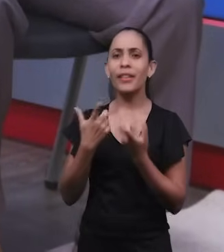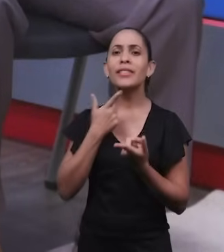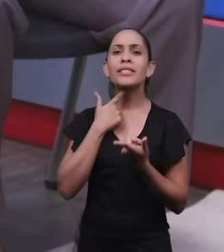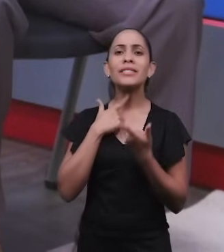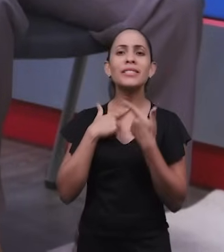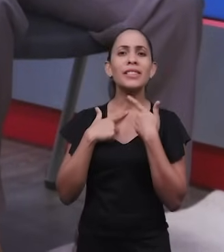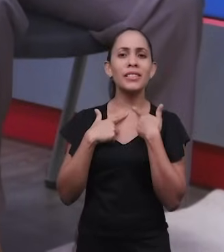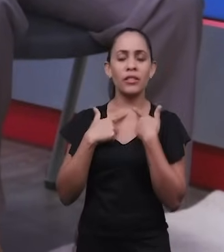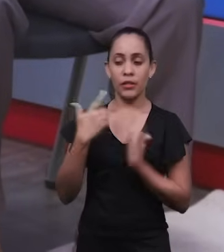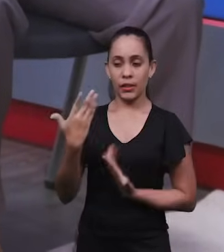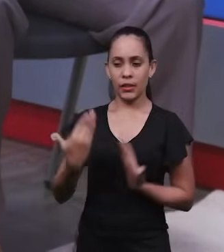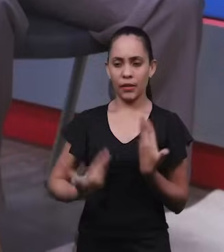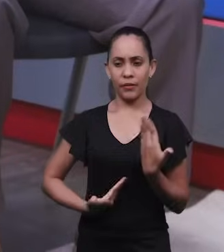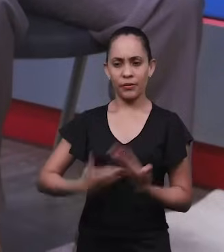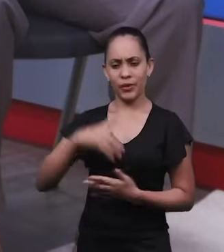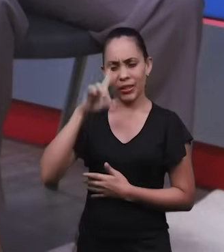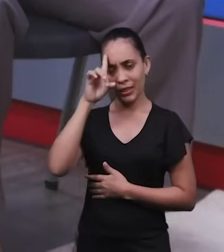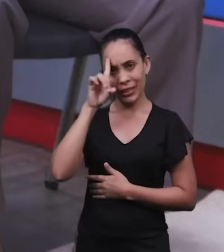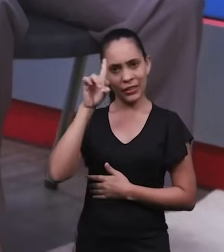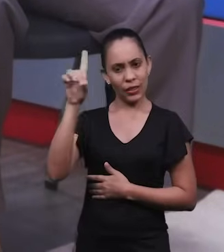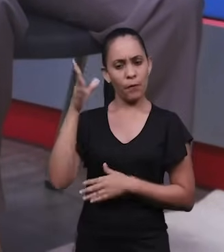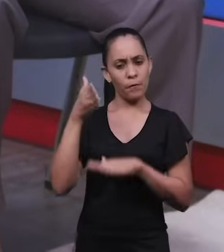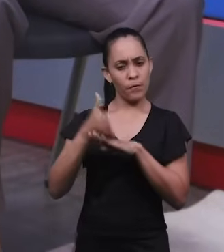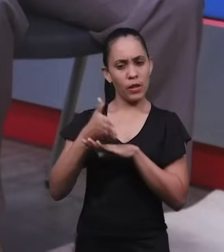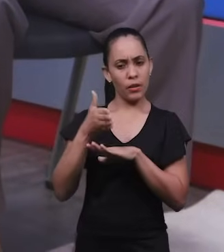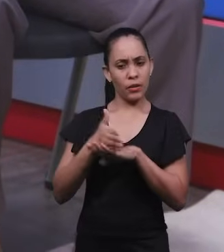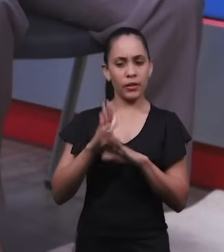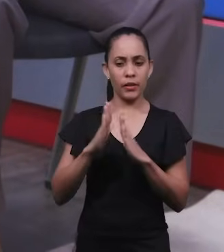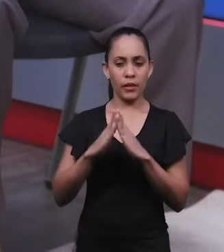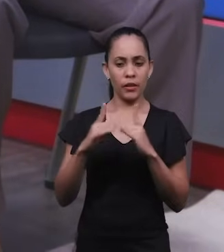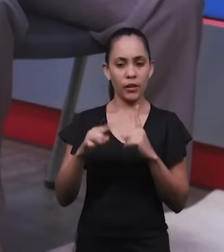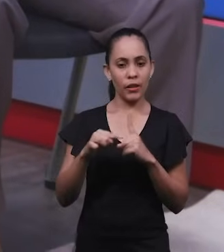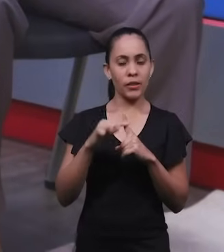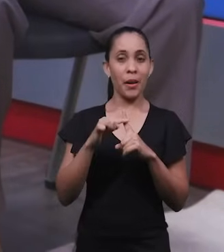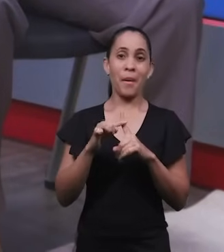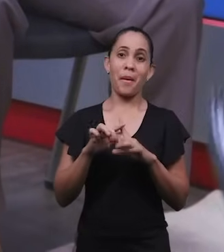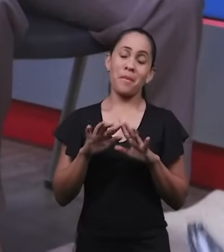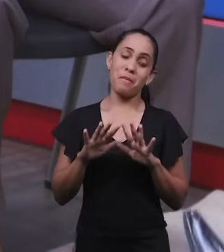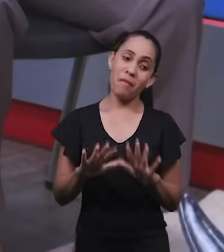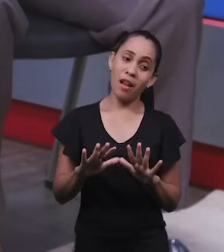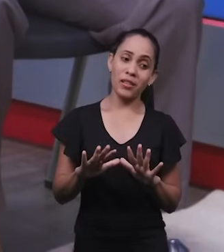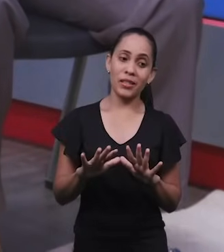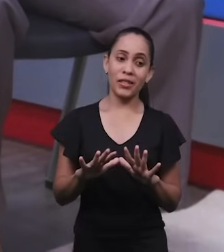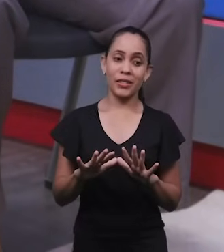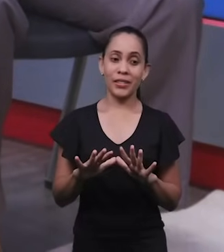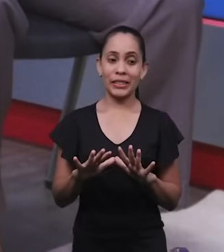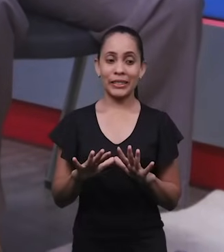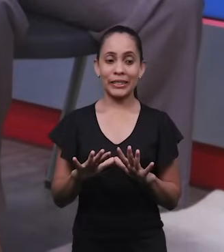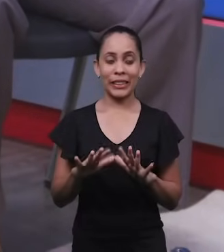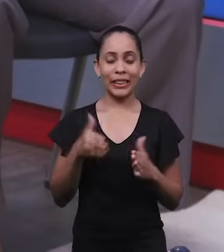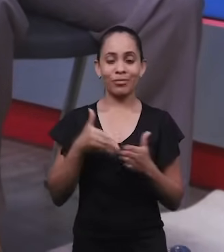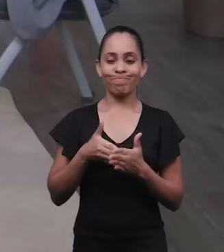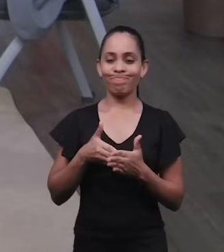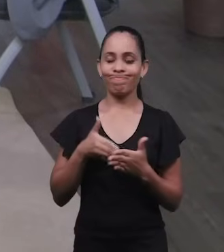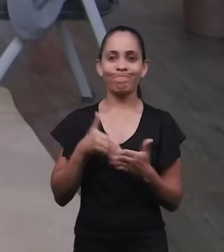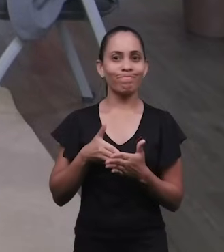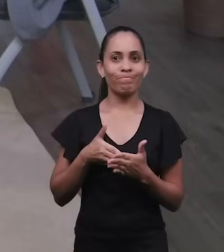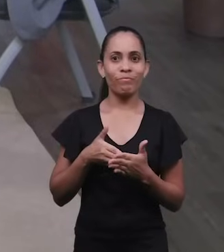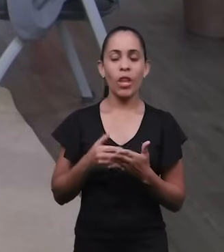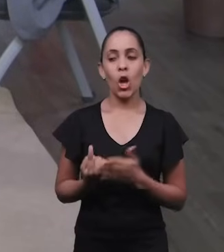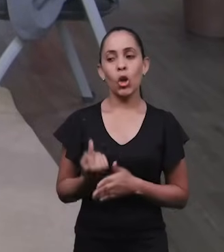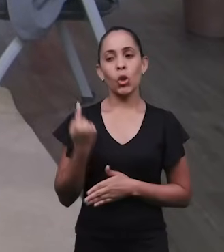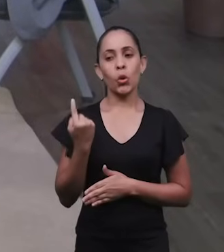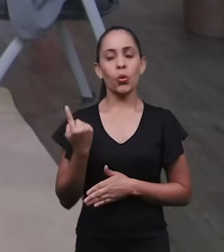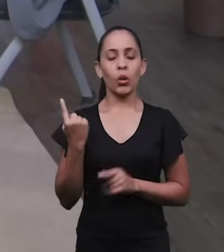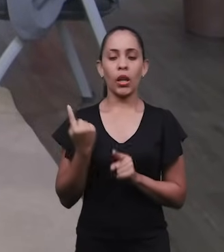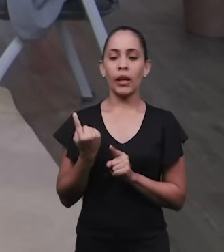ela desejava servir a Deus, desejava frequentar uma igreja, mas ela tinha obstáculo. E um